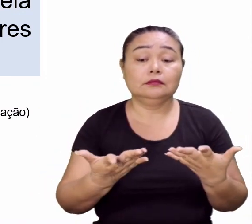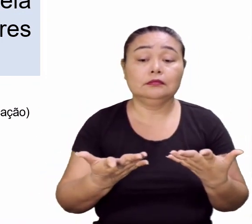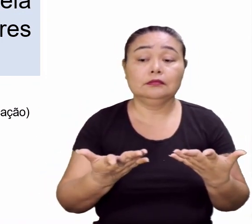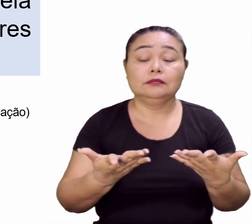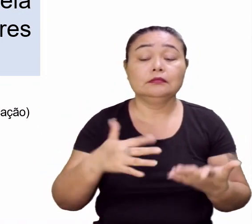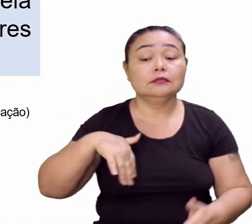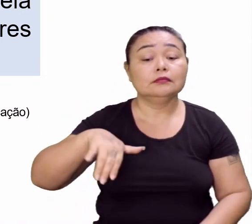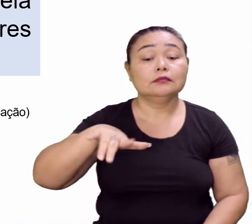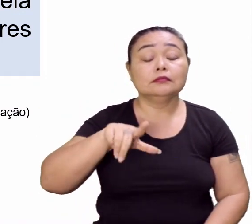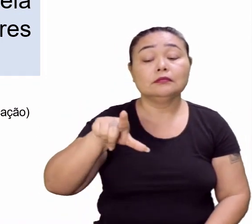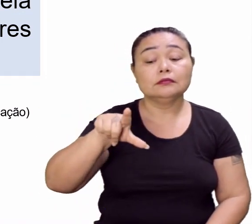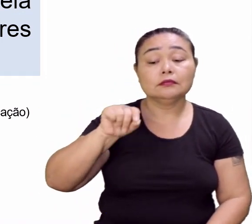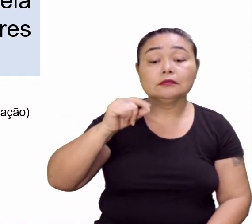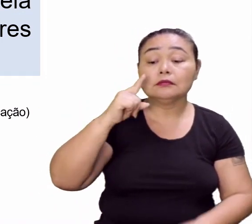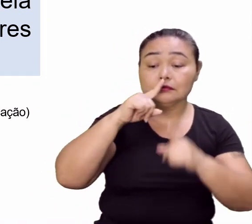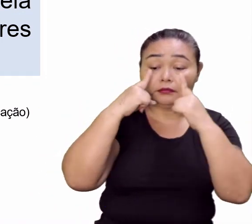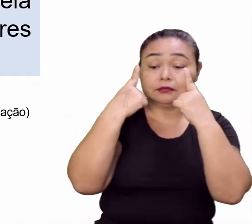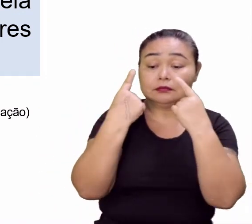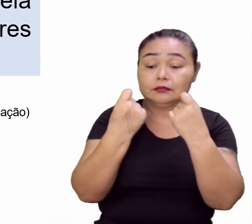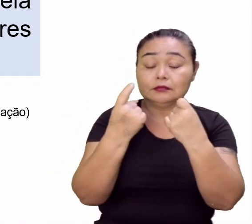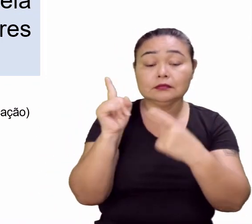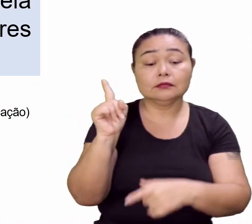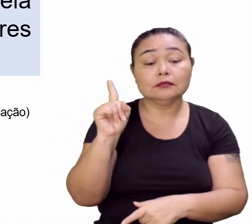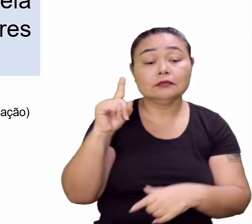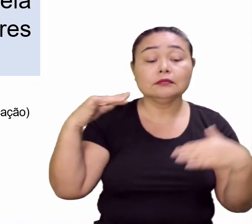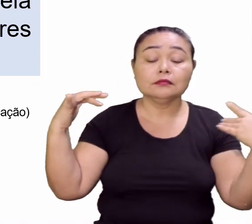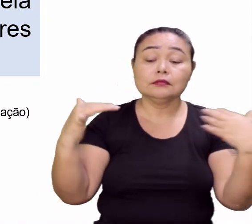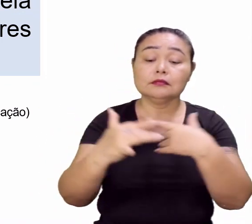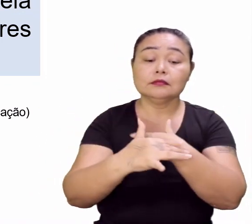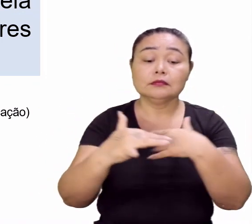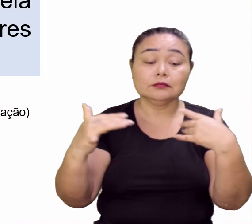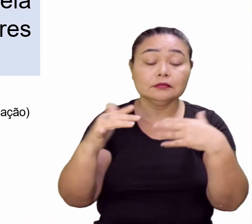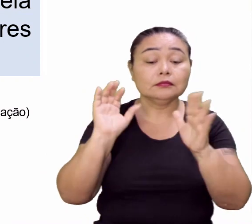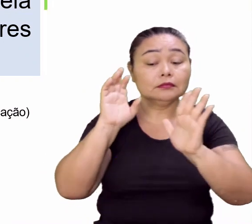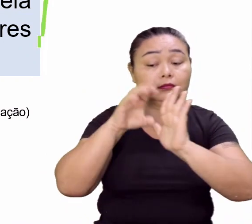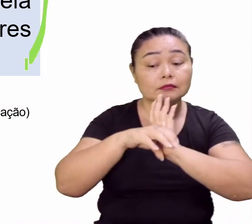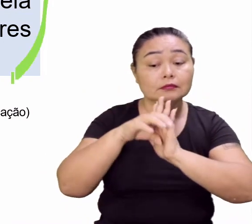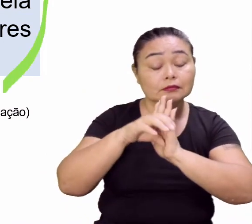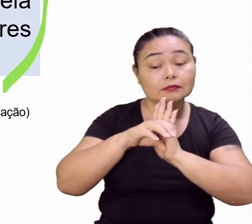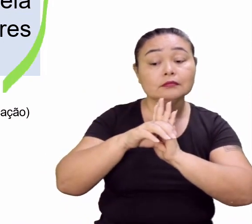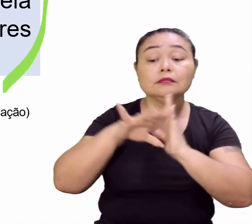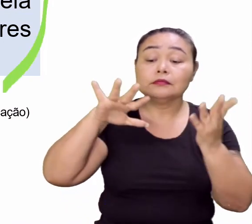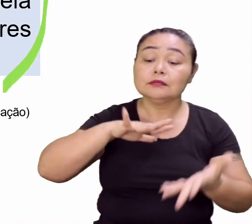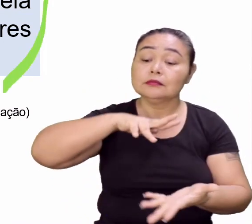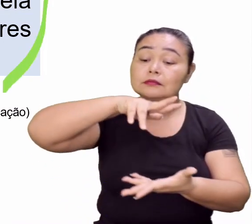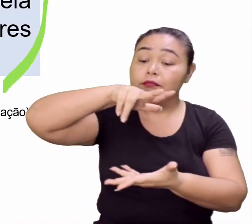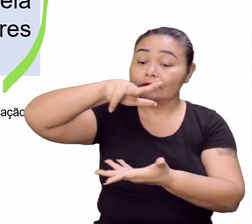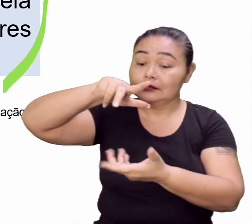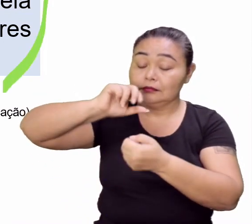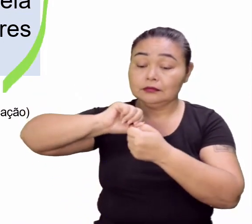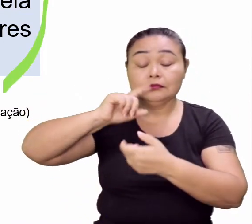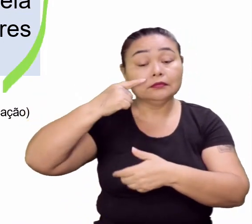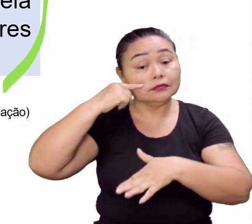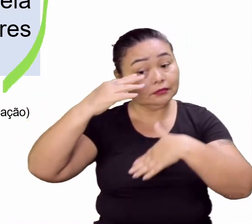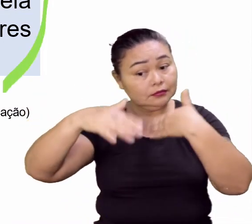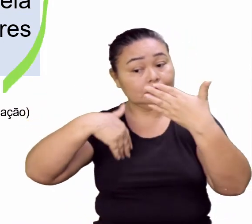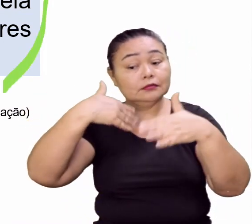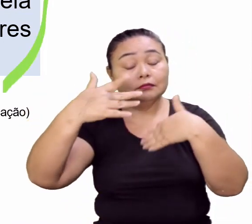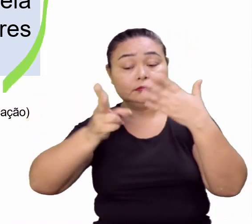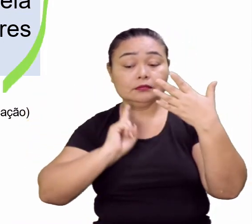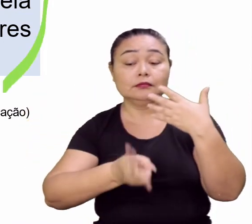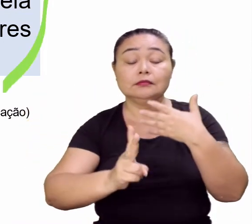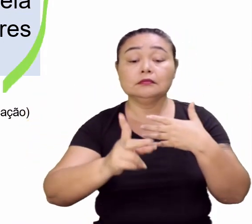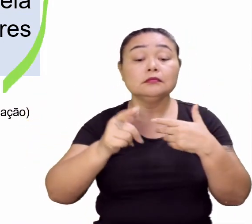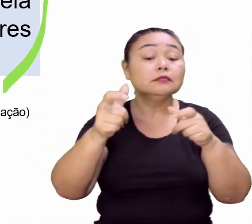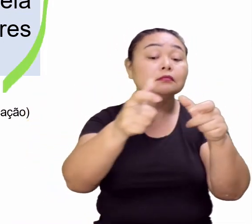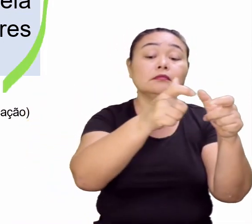só, marca isso aí que é interessante, ó. A urbanização, isso aqui é um conceito universal, né, Rogério? Exatamente. Vai acompanhar para sempre. Com certeza.